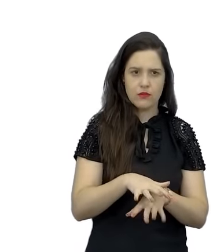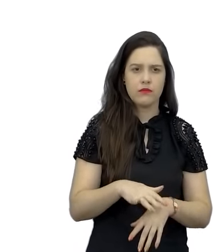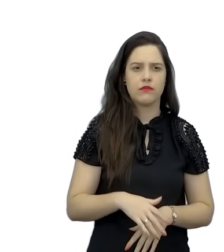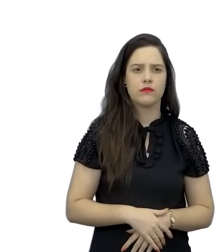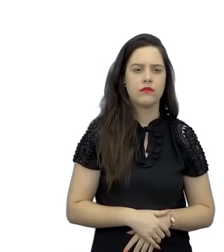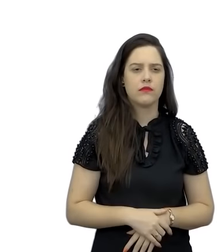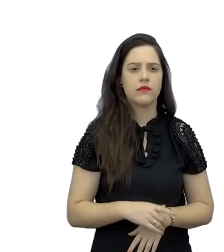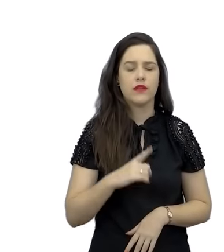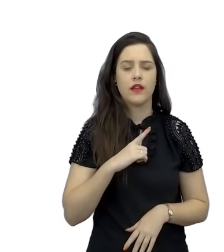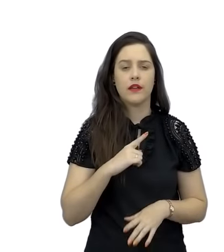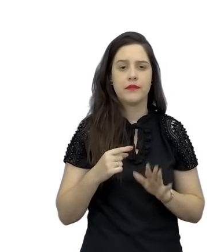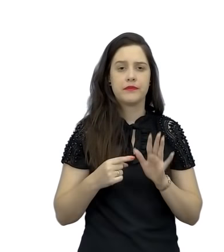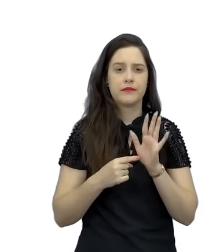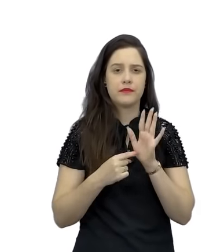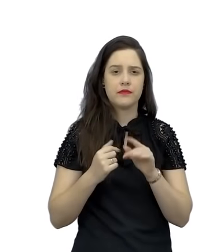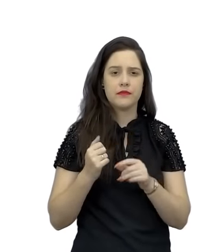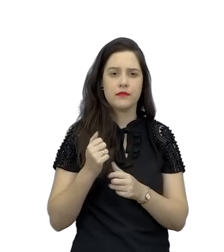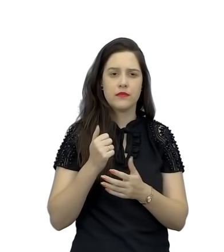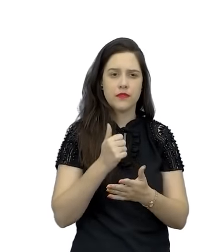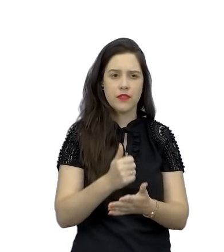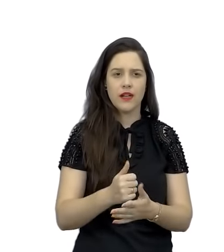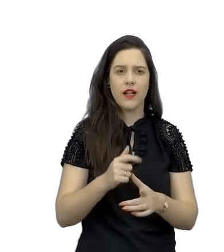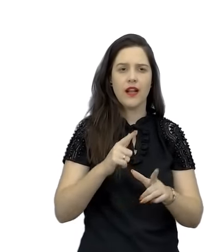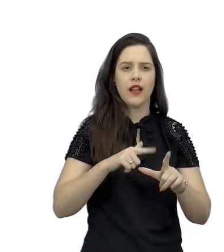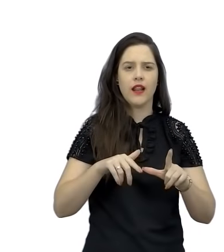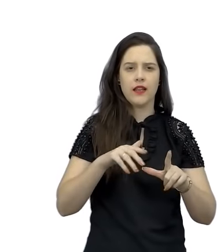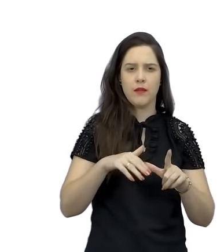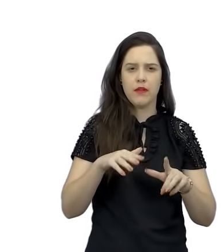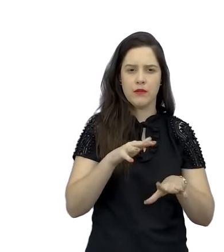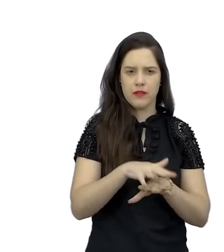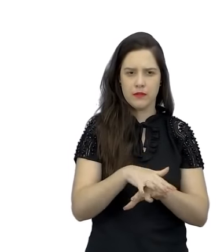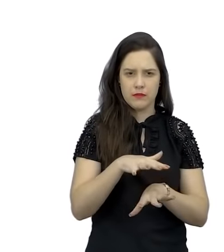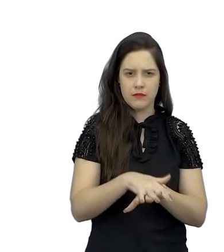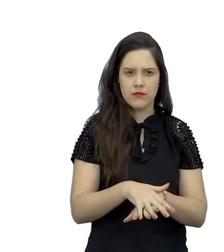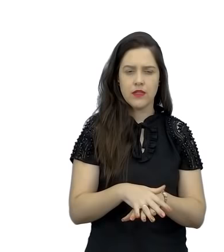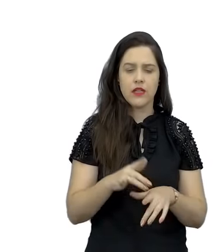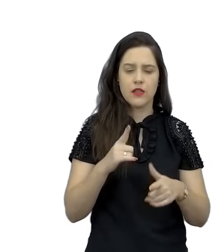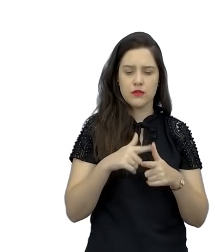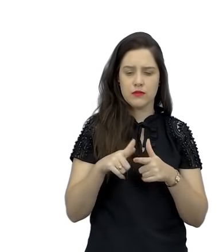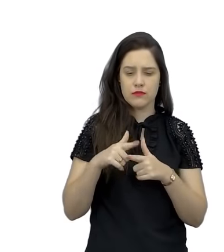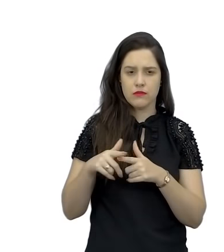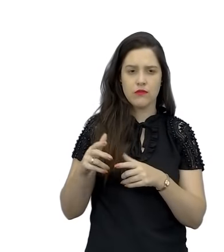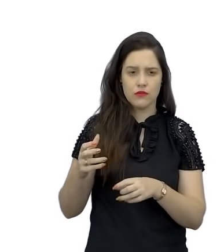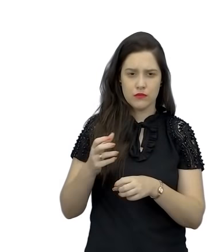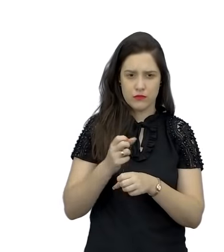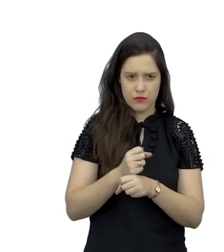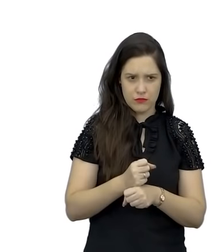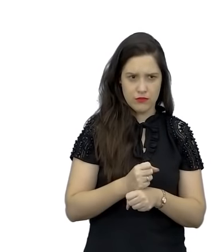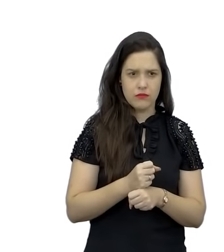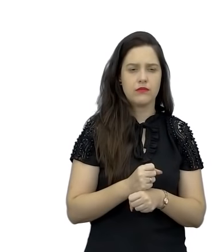Aqui a gente traz letramento matemático e a resolução de problemas, tá?